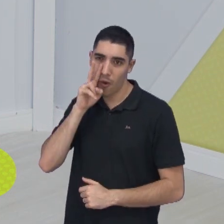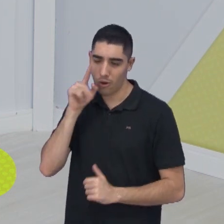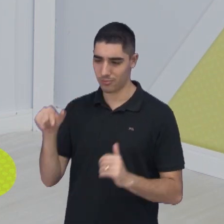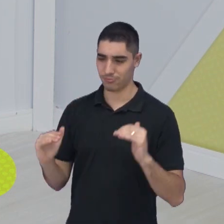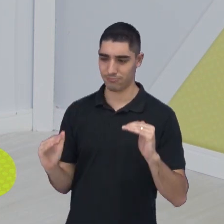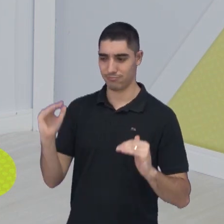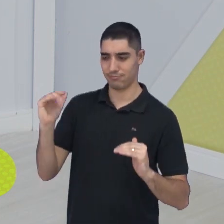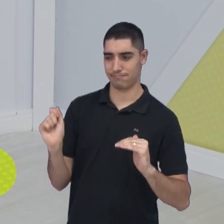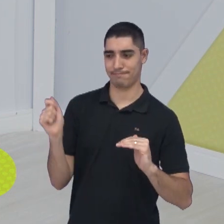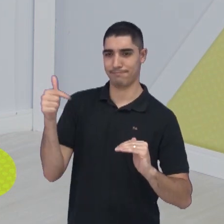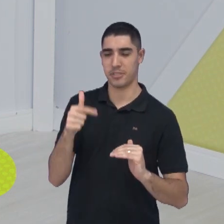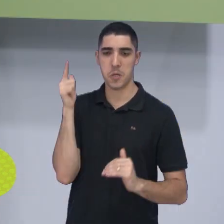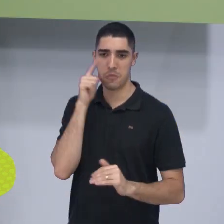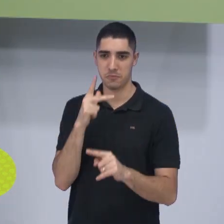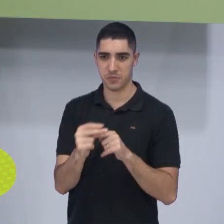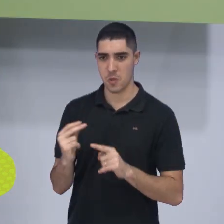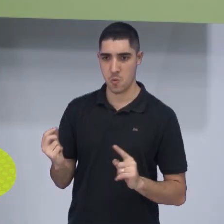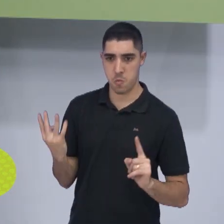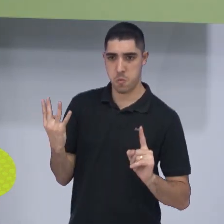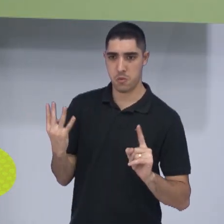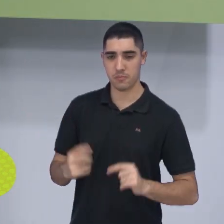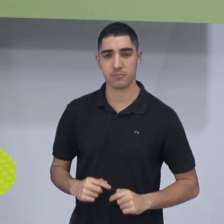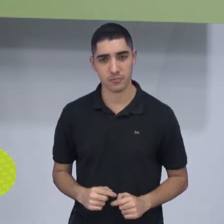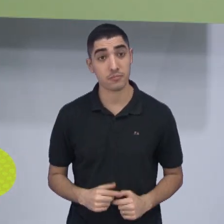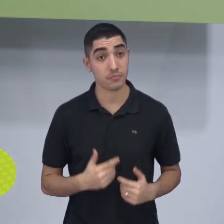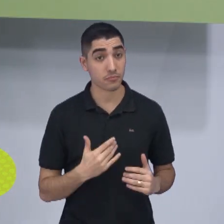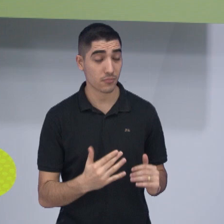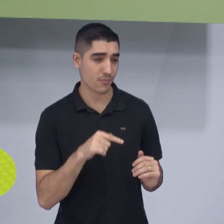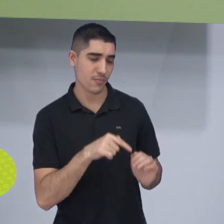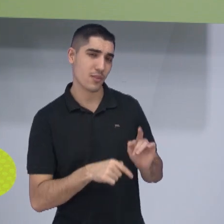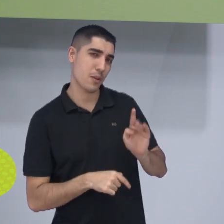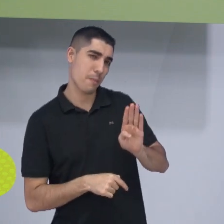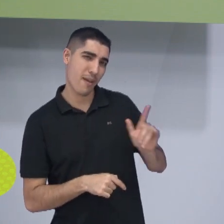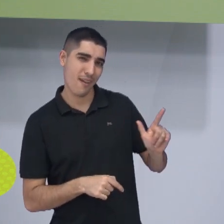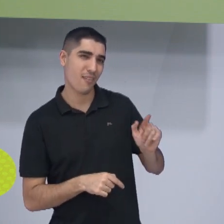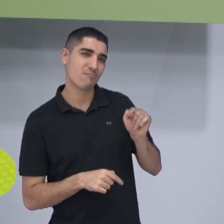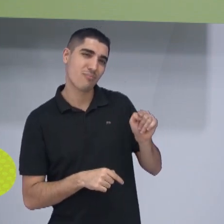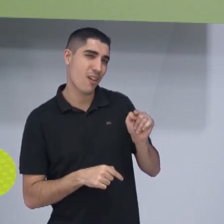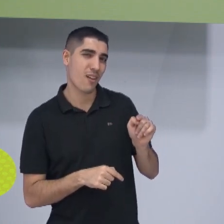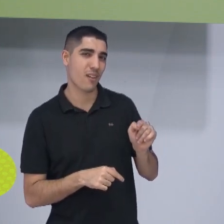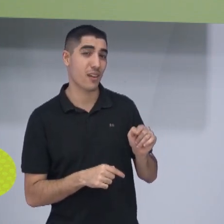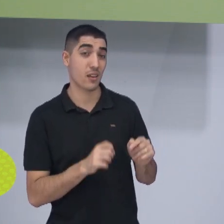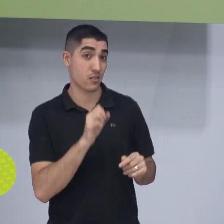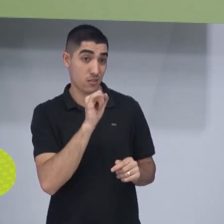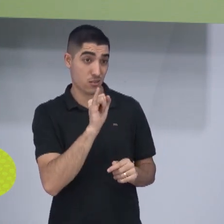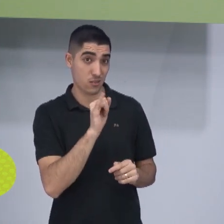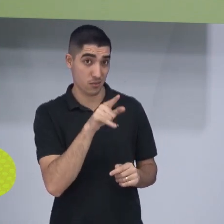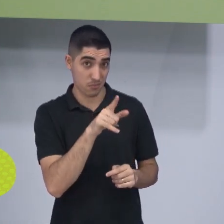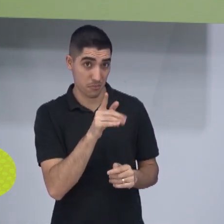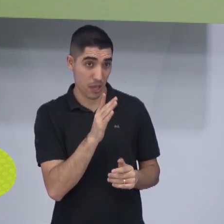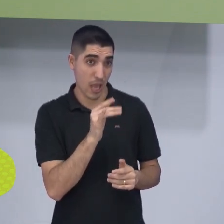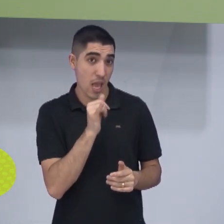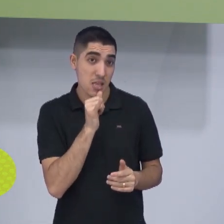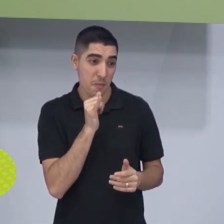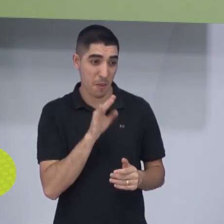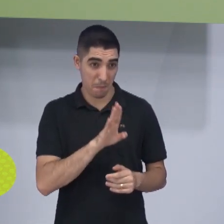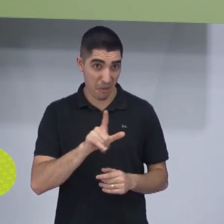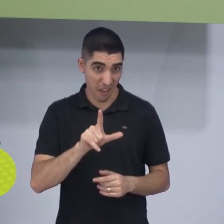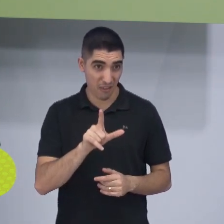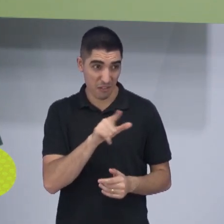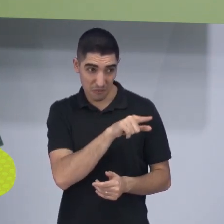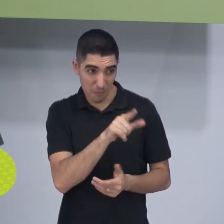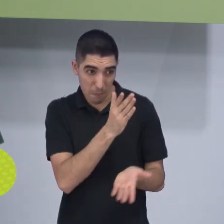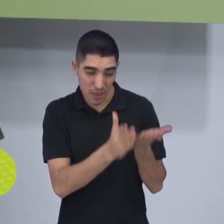fez o resultado 4-1. O Blumenau, o fiel da balança aí, né? Vai perder ponto para quem perder ponto pro Blumenau não